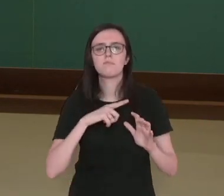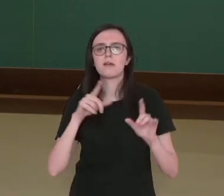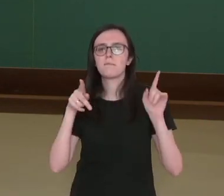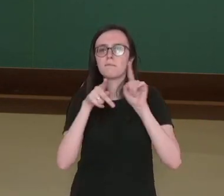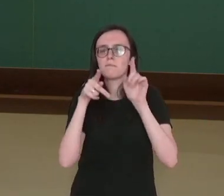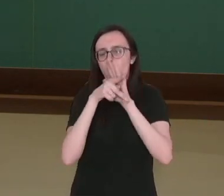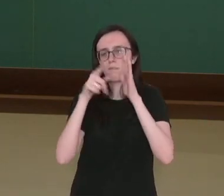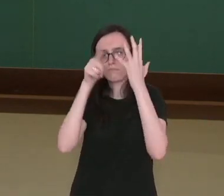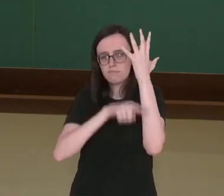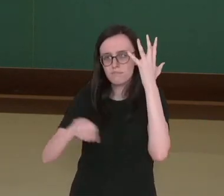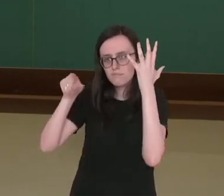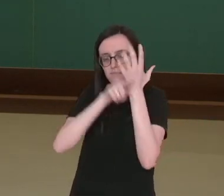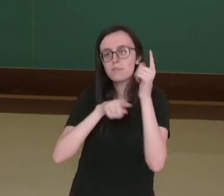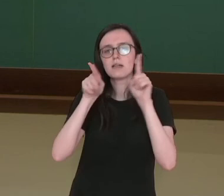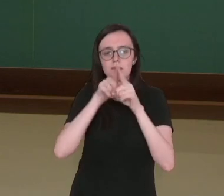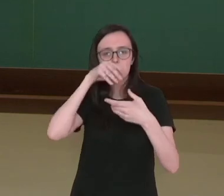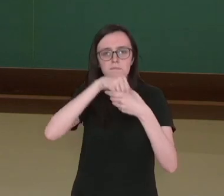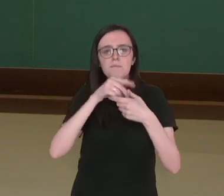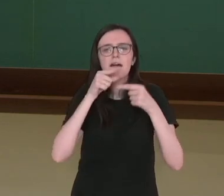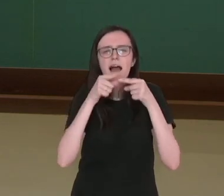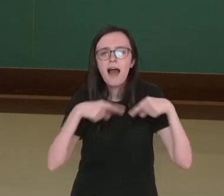cloroplasto e o vacúolo celular.